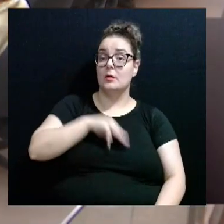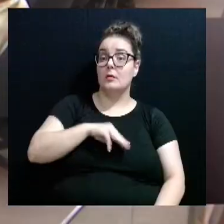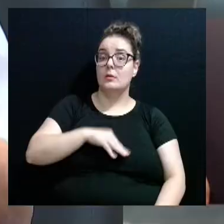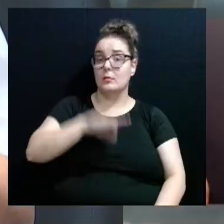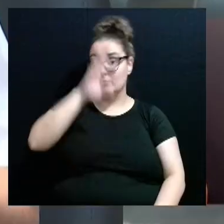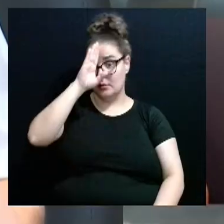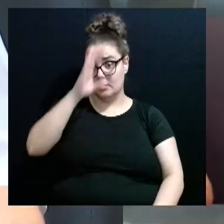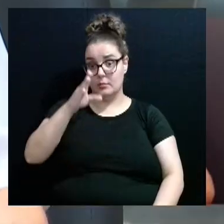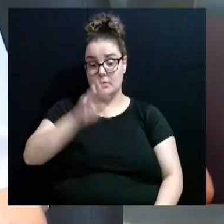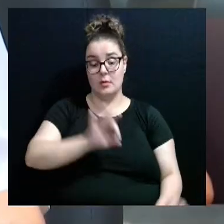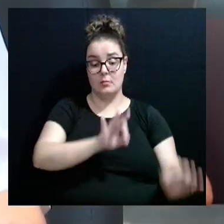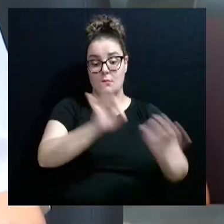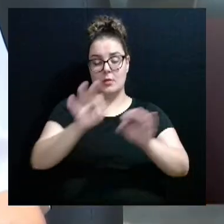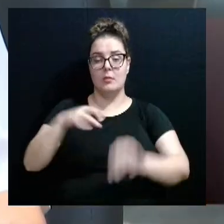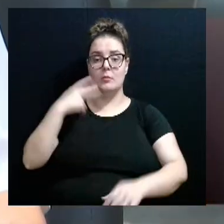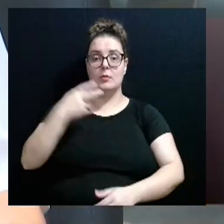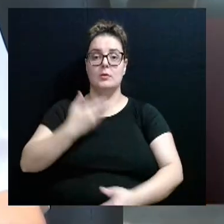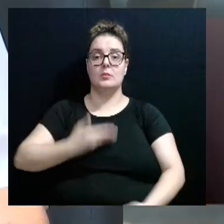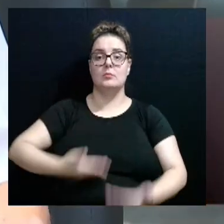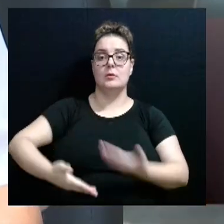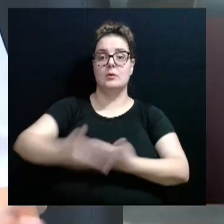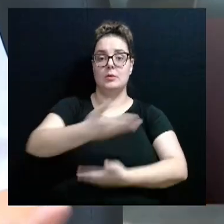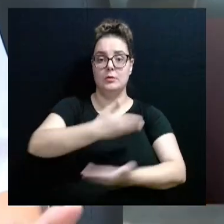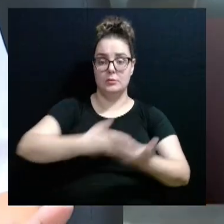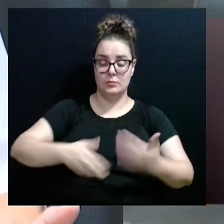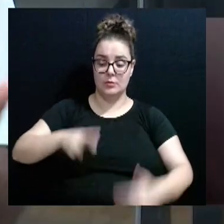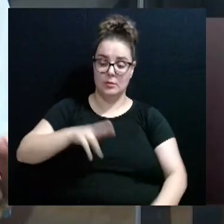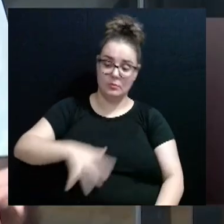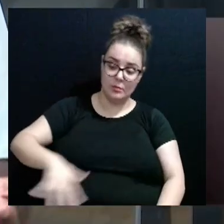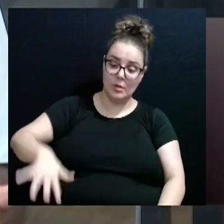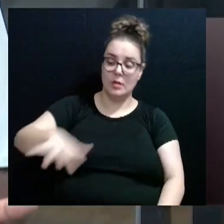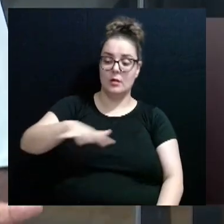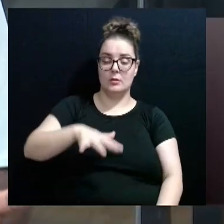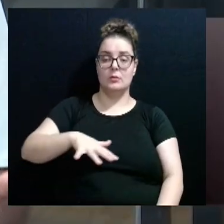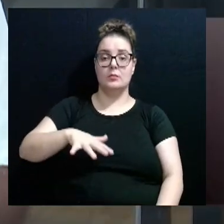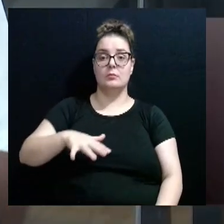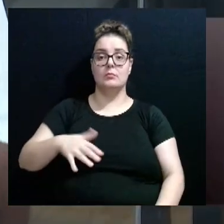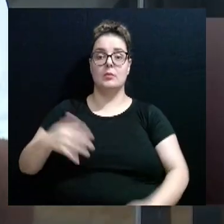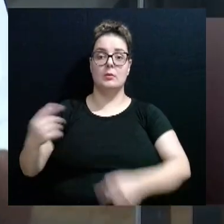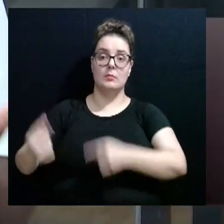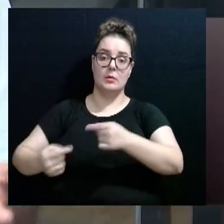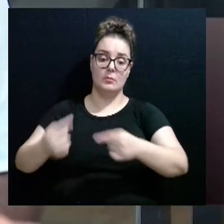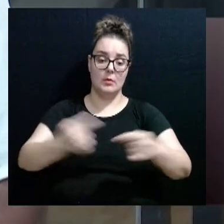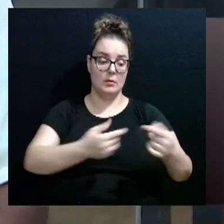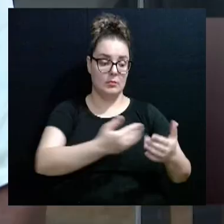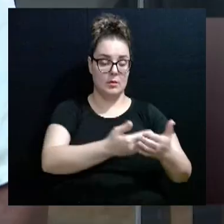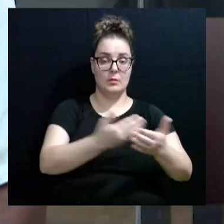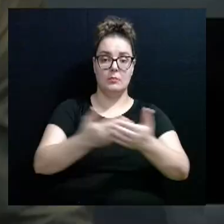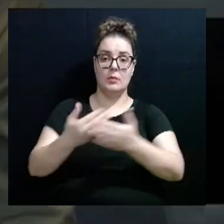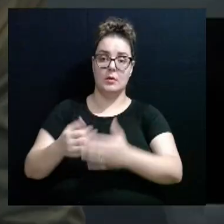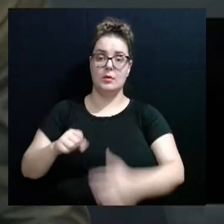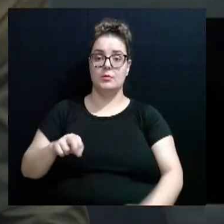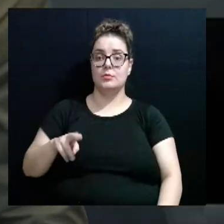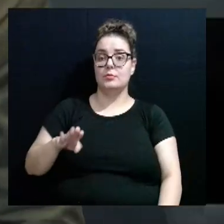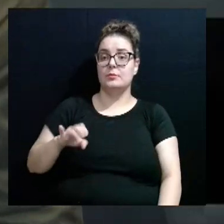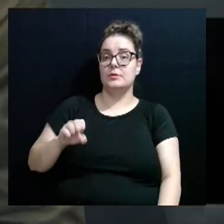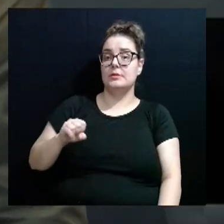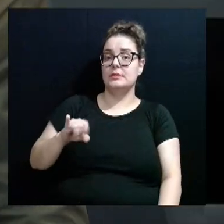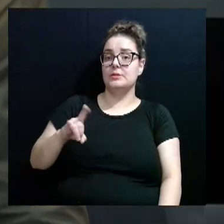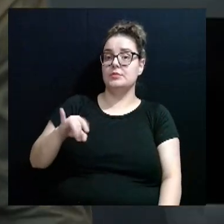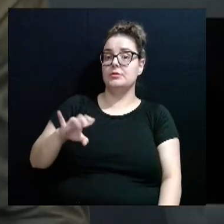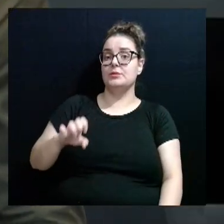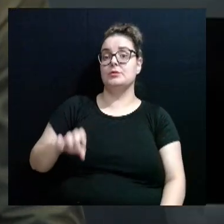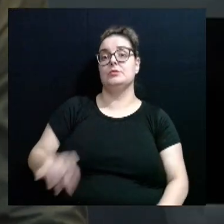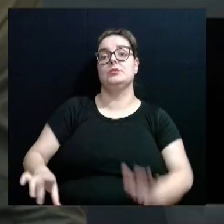públicas relacionadas ao setor, promovendo debates e estudos que subsidiem ações legislativas e